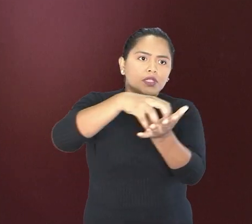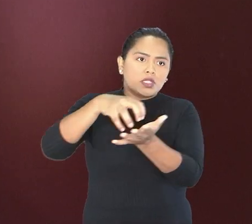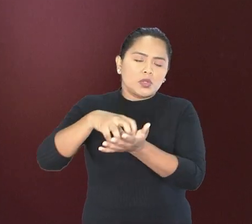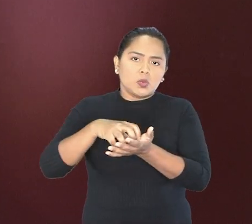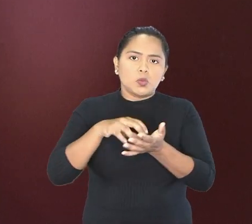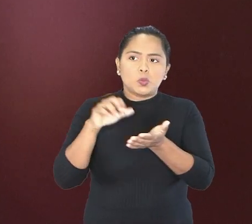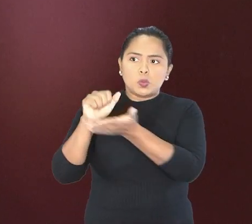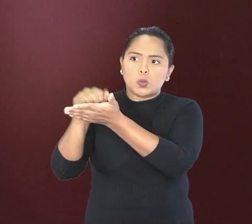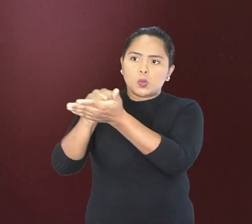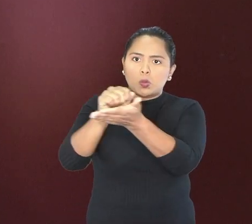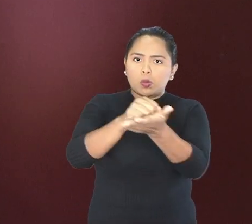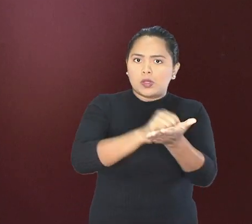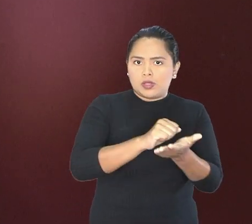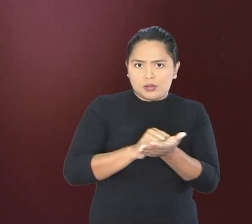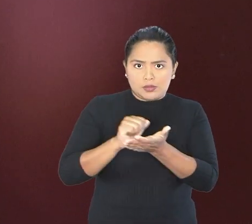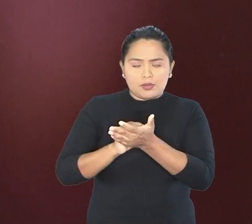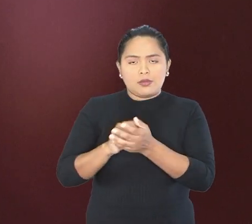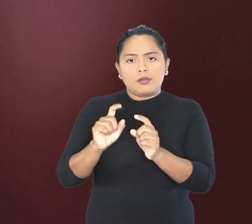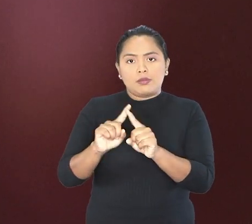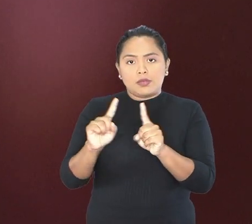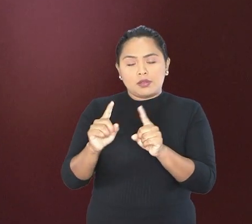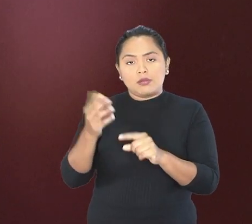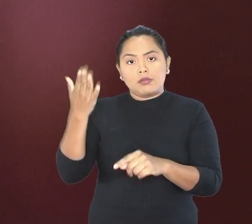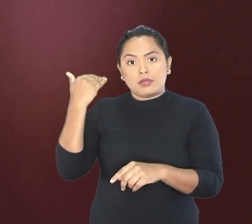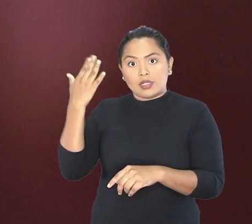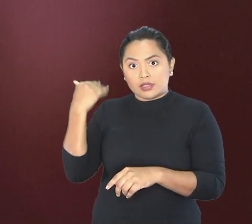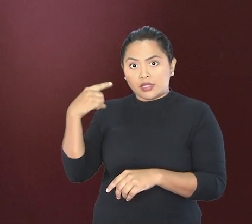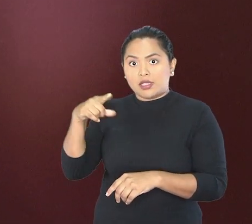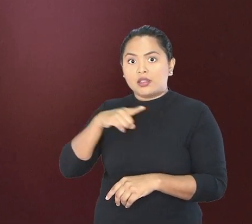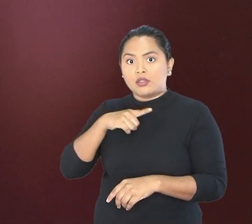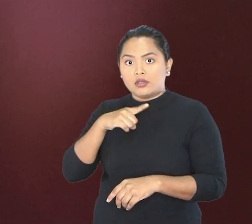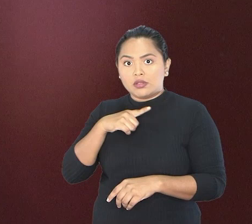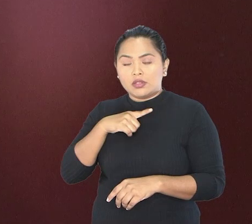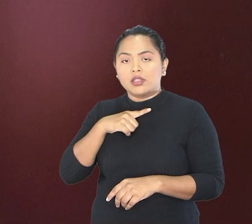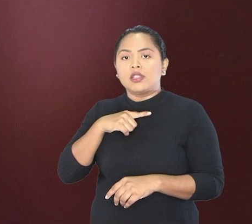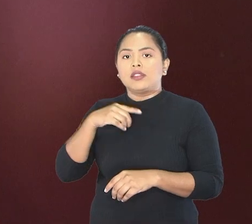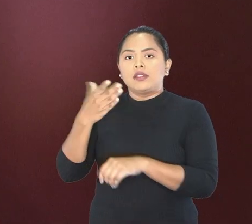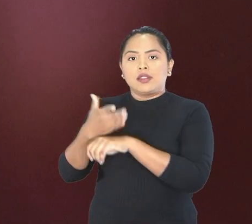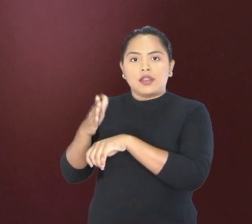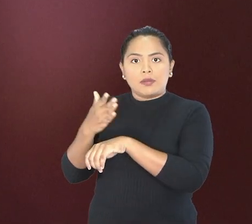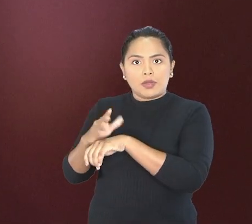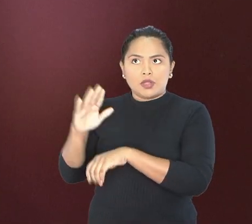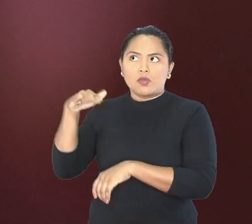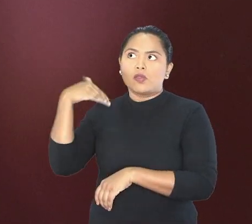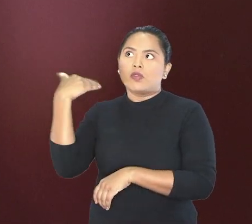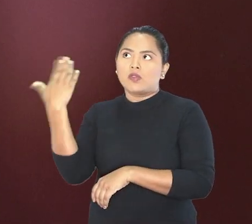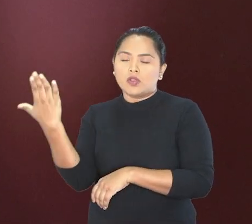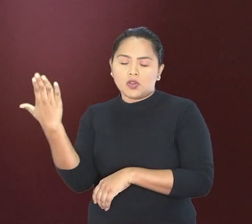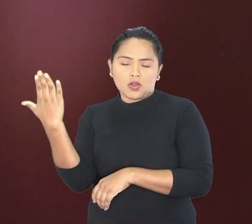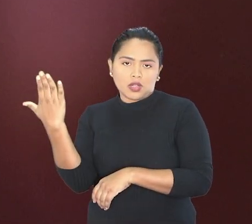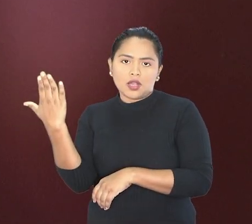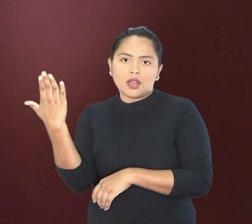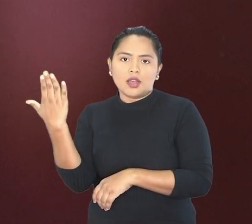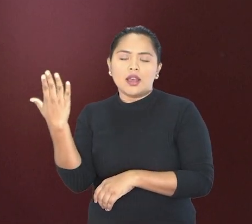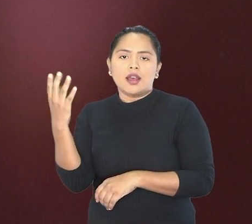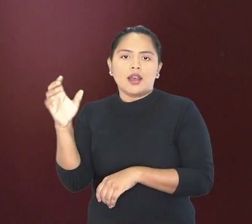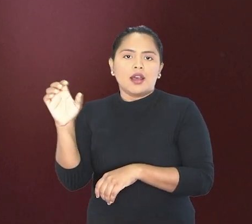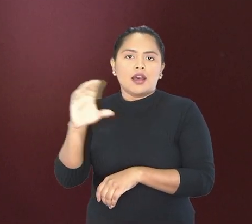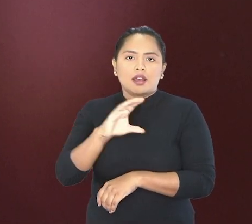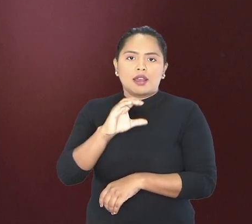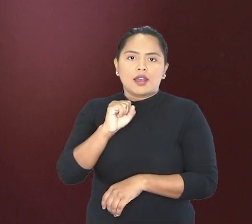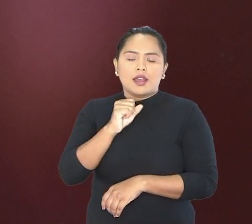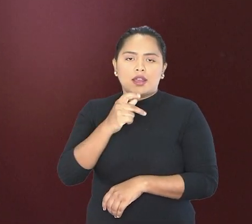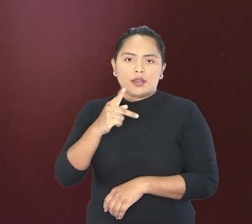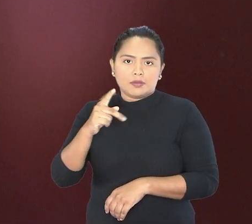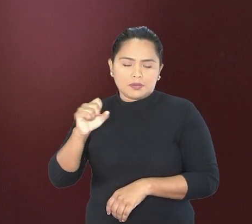quê? Demonstra que, na verdade, existiam treinamentos fora, que a CAPES não tinha conhecimento e que eles mesmos também não tinham reconhecimento de terem